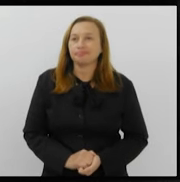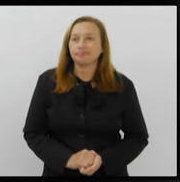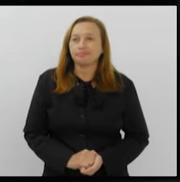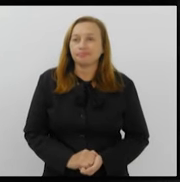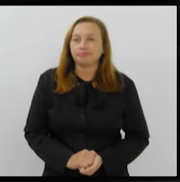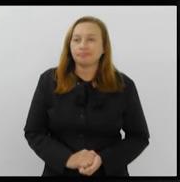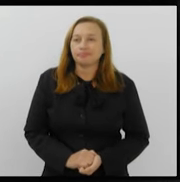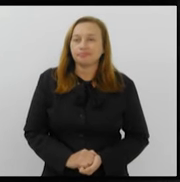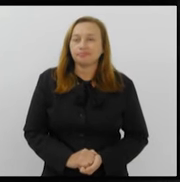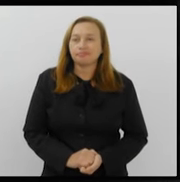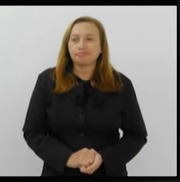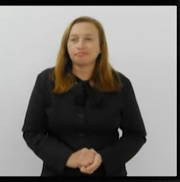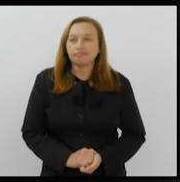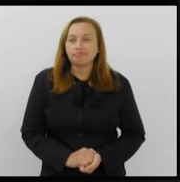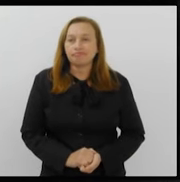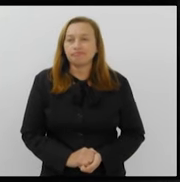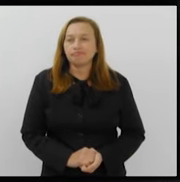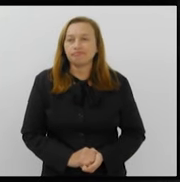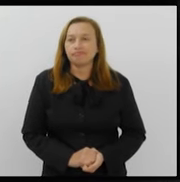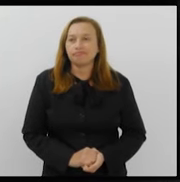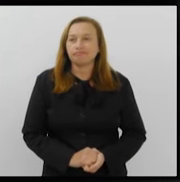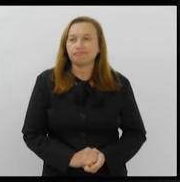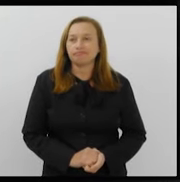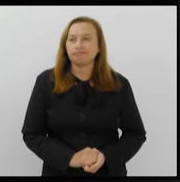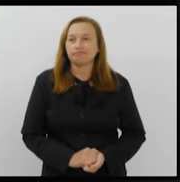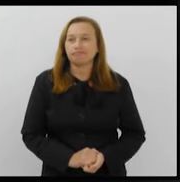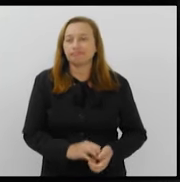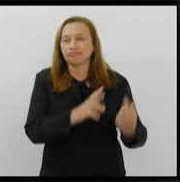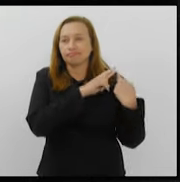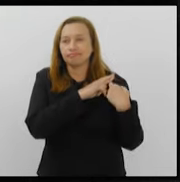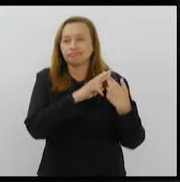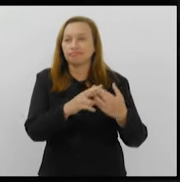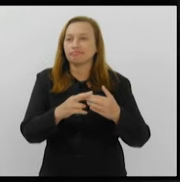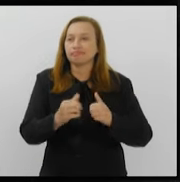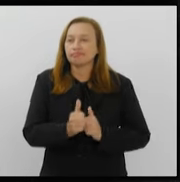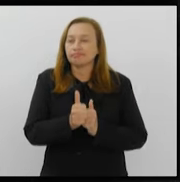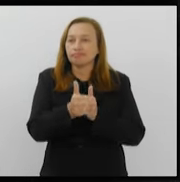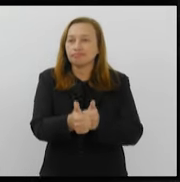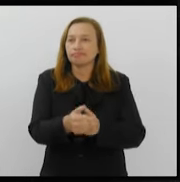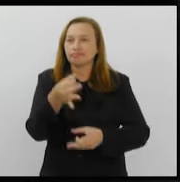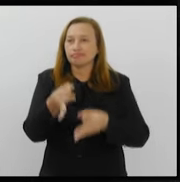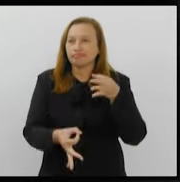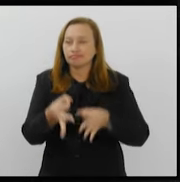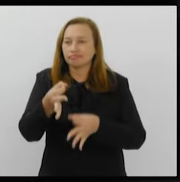o responsável por conduzir a justiça desse país.